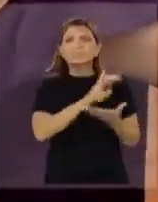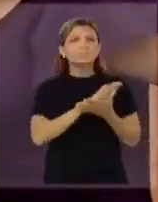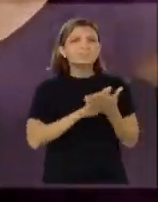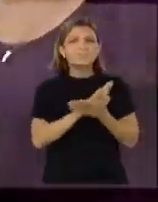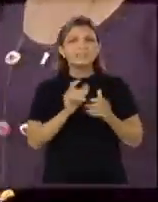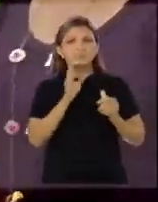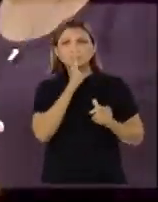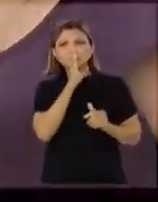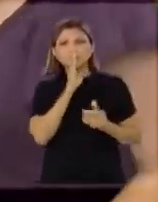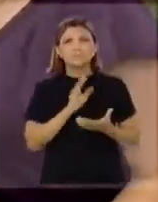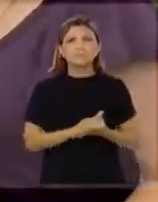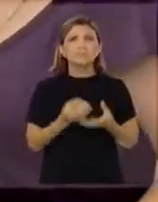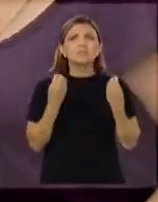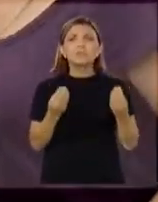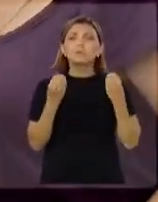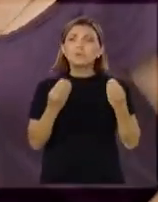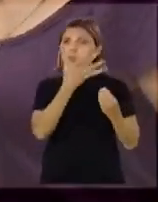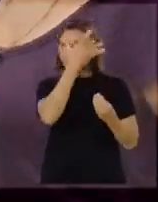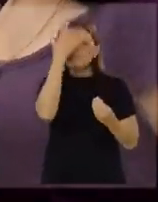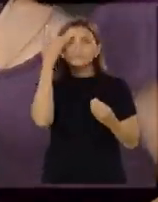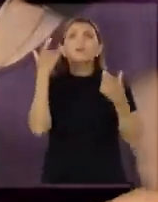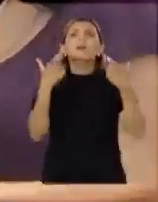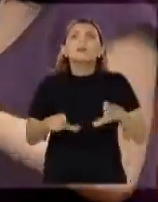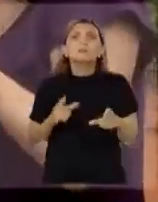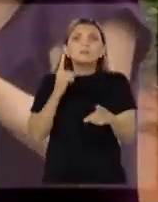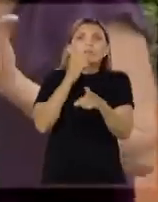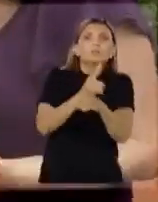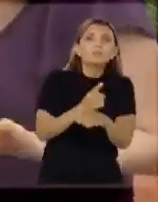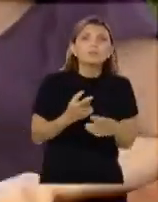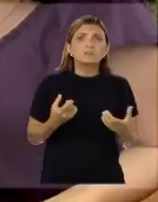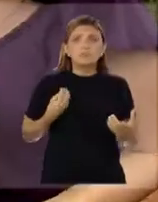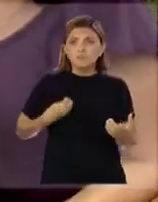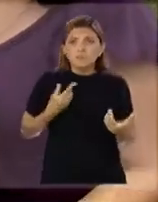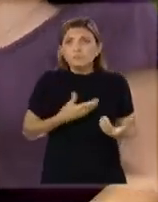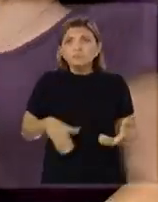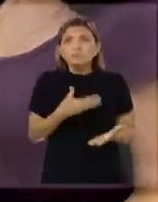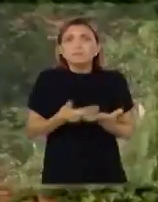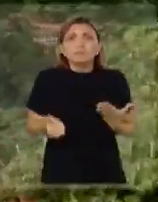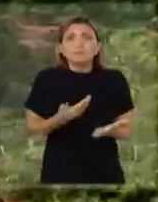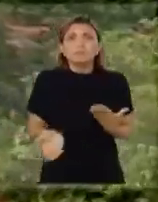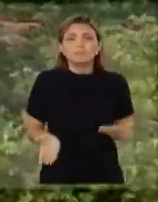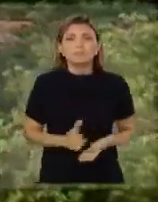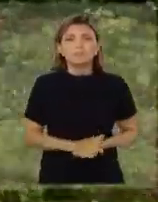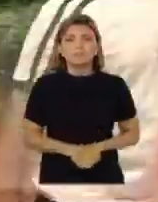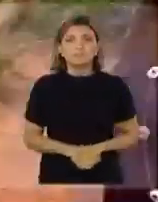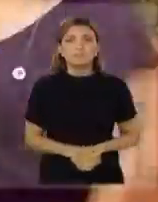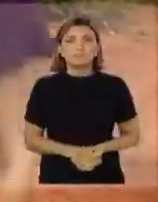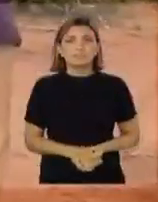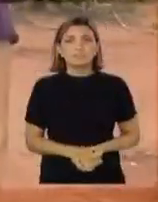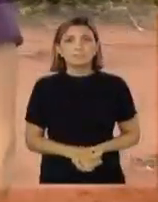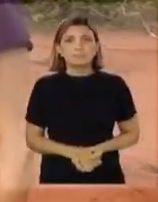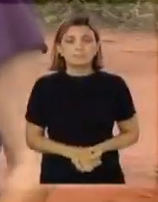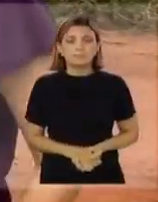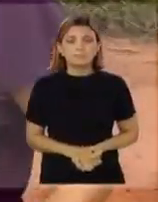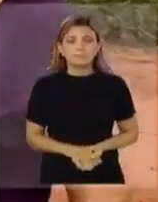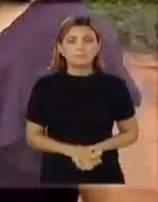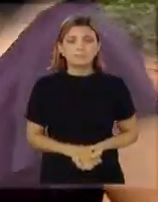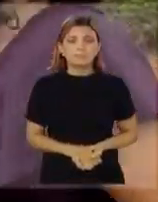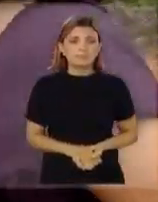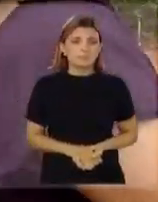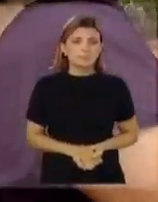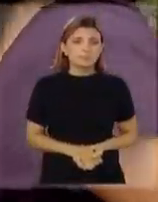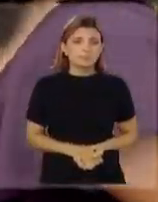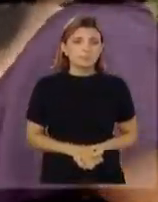no meio da Caatinga, ela vai ficar louca. Gente, mas algum adulto tem que saber onde é que a gente tá. E onde a gente tá, Marta? Ah, não